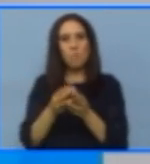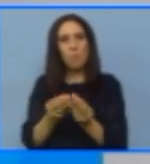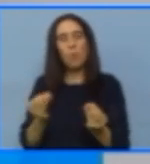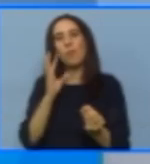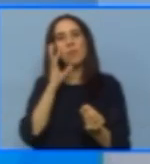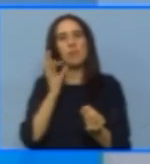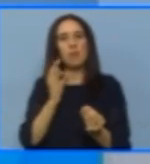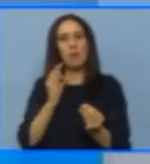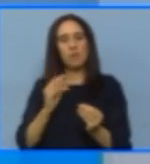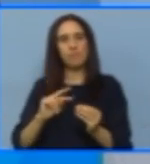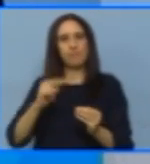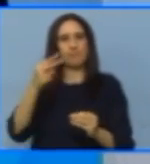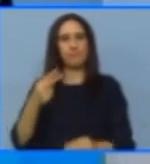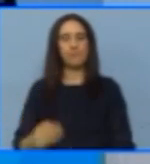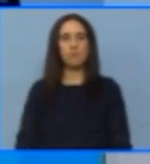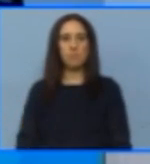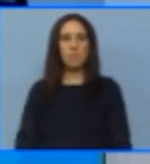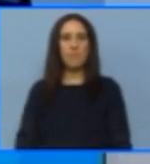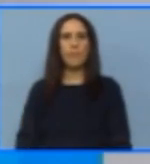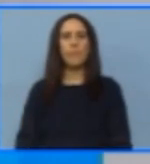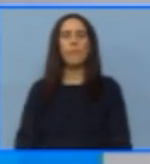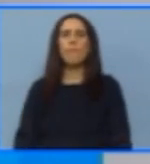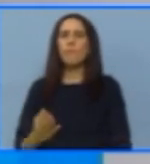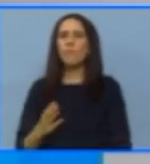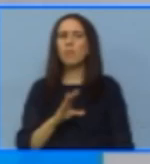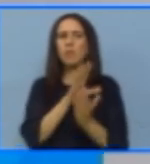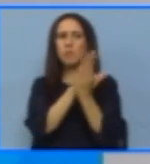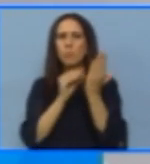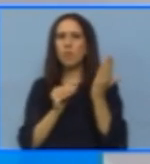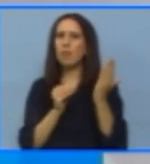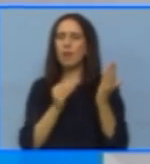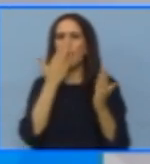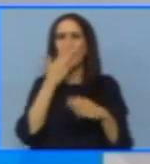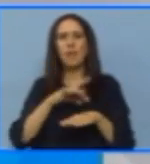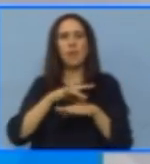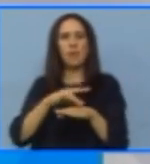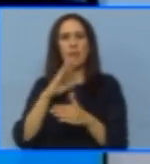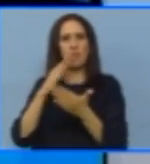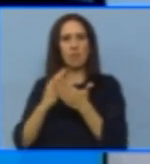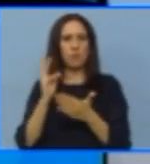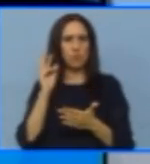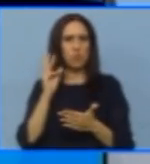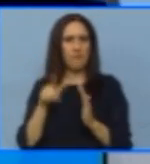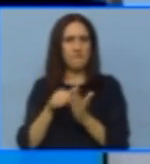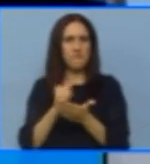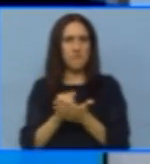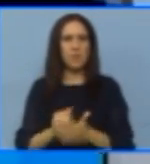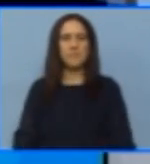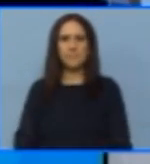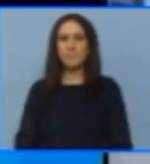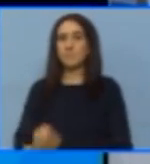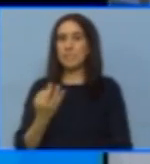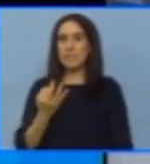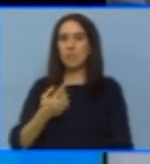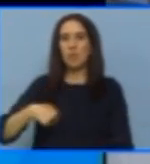superar-nos. E os modelos são sempre uns guias para os escoteiros, não é? Sim, sim. É uma coisa que nós trabalhamos